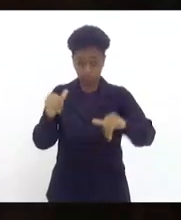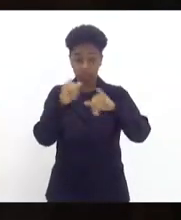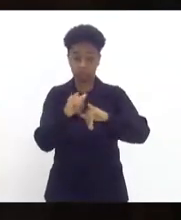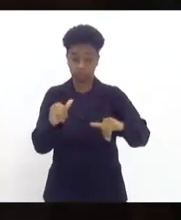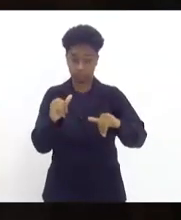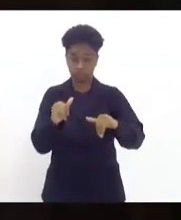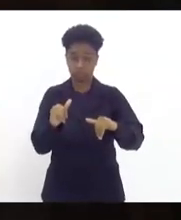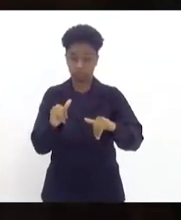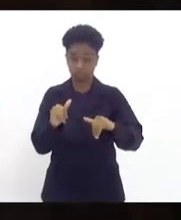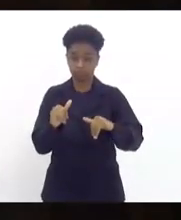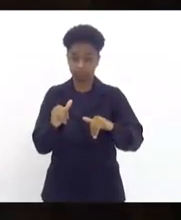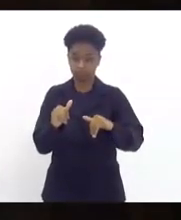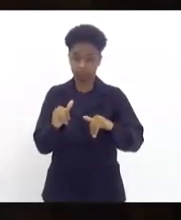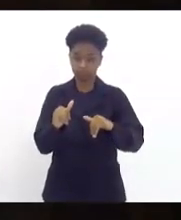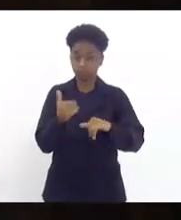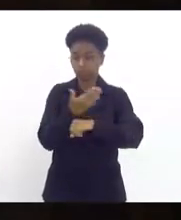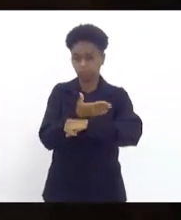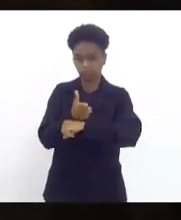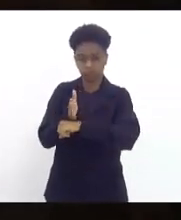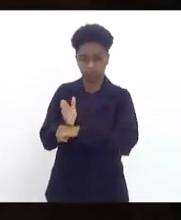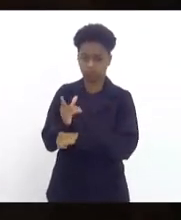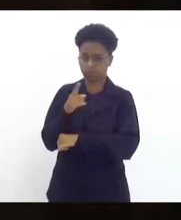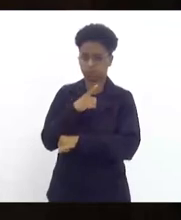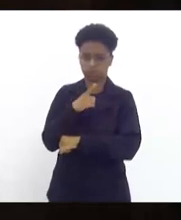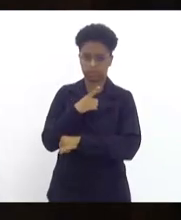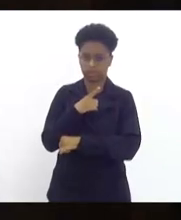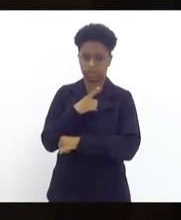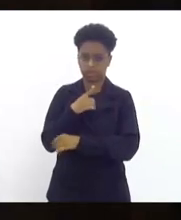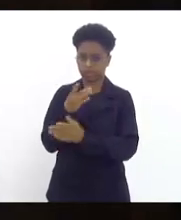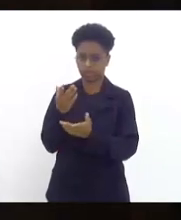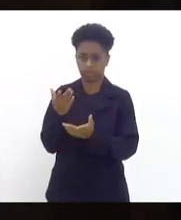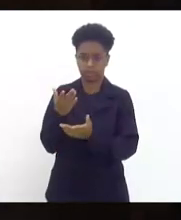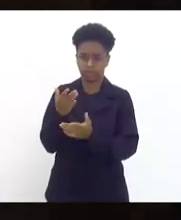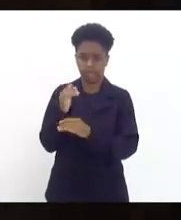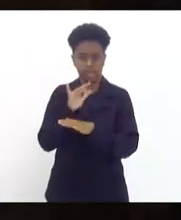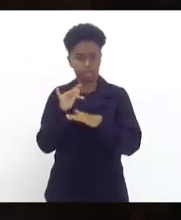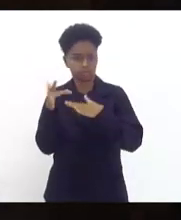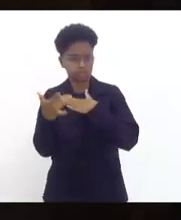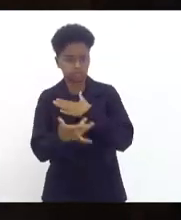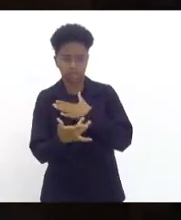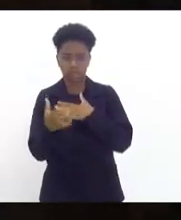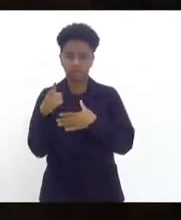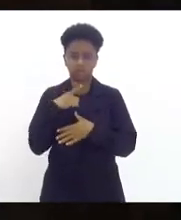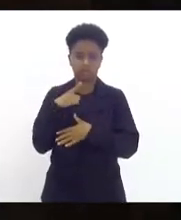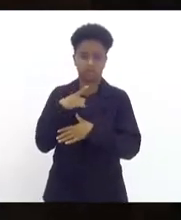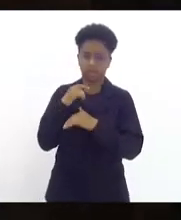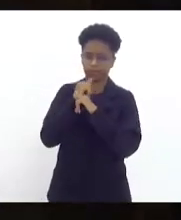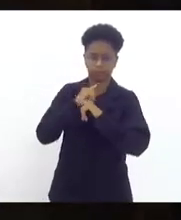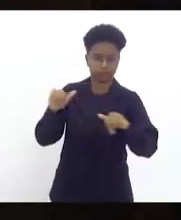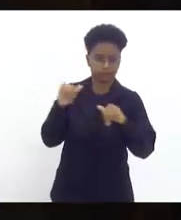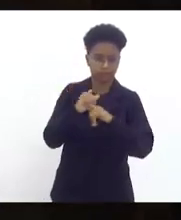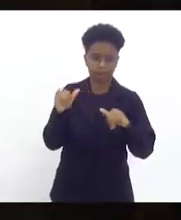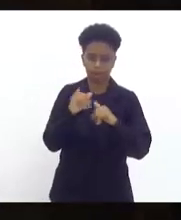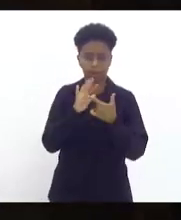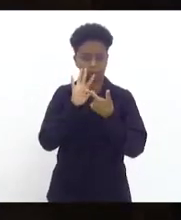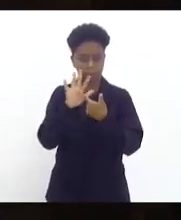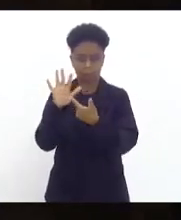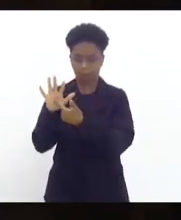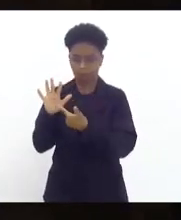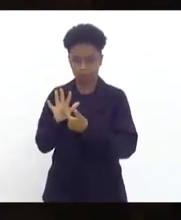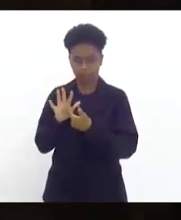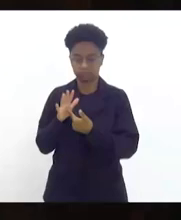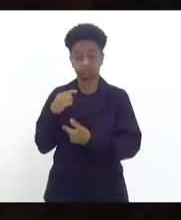Toda tá todo toda toda hora tem um blog uma rede social um alerta não sei das contas que tá noticiando